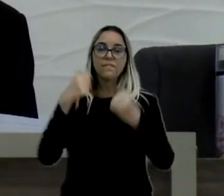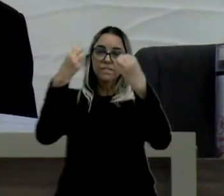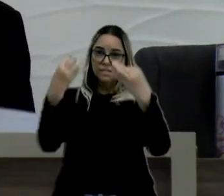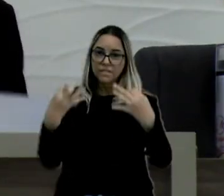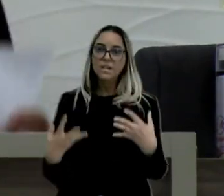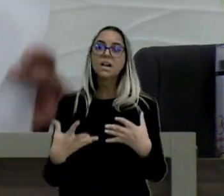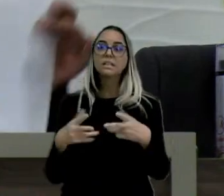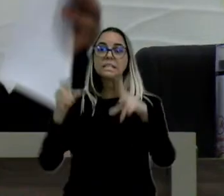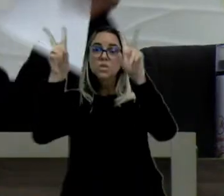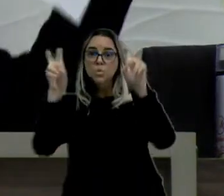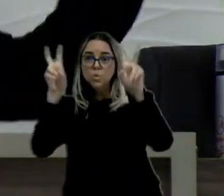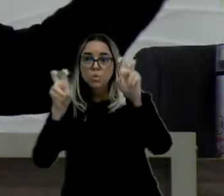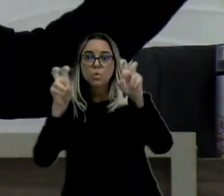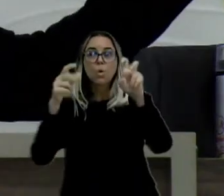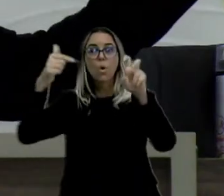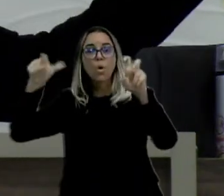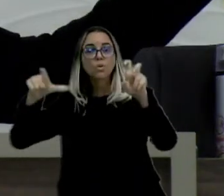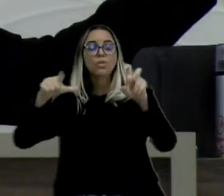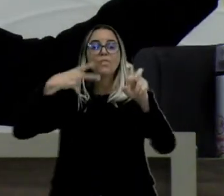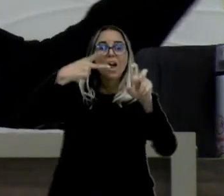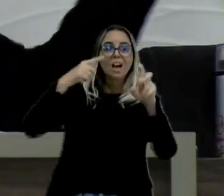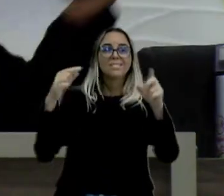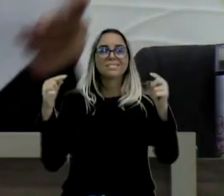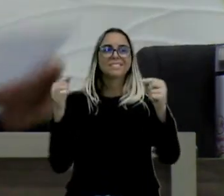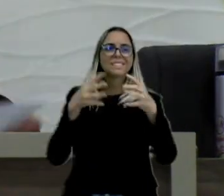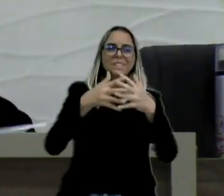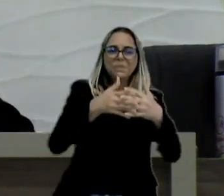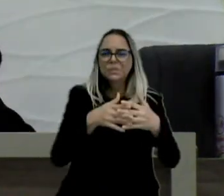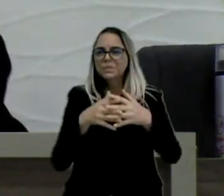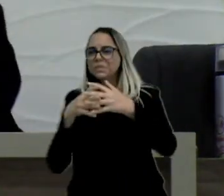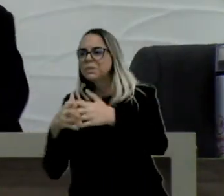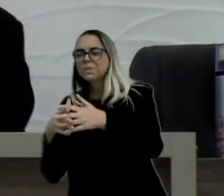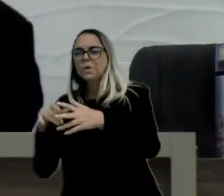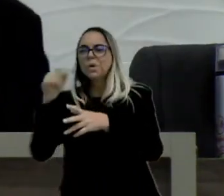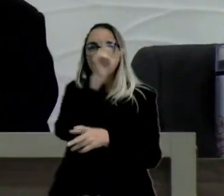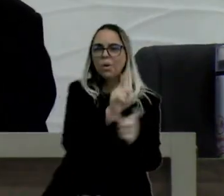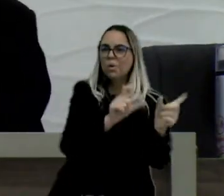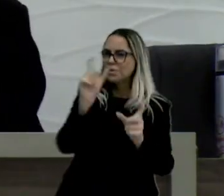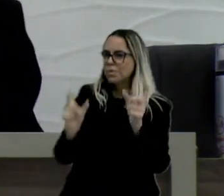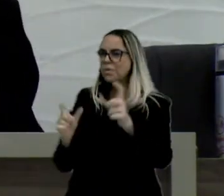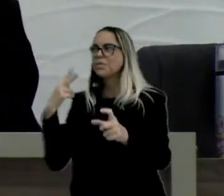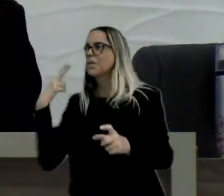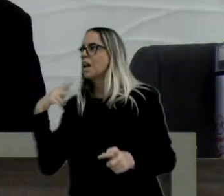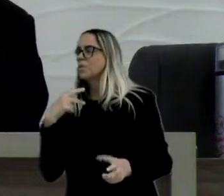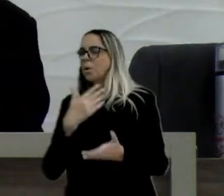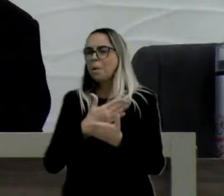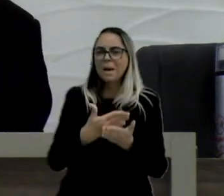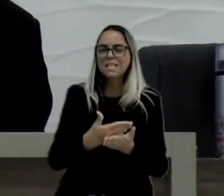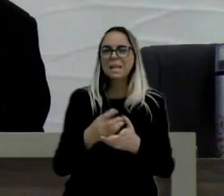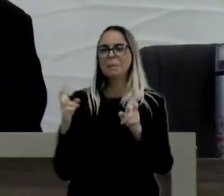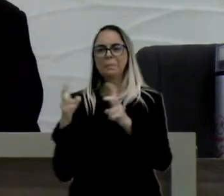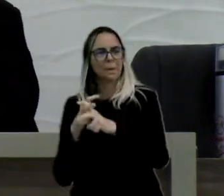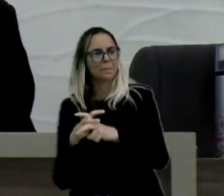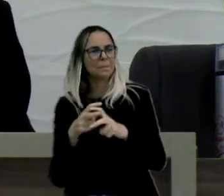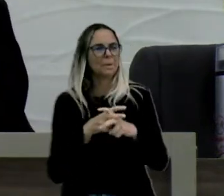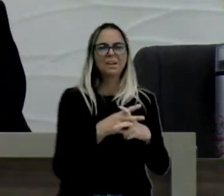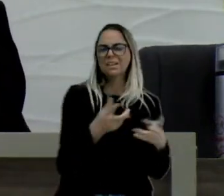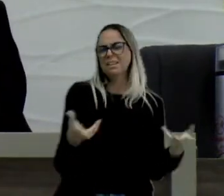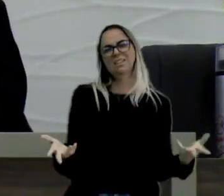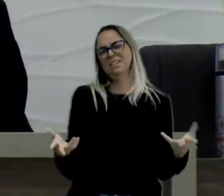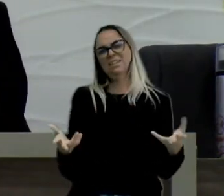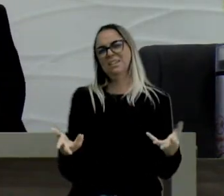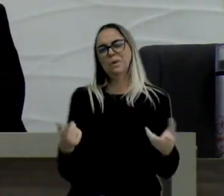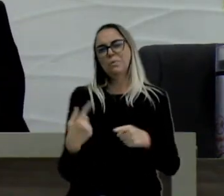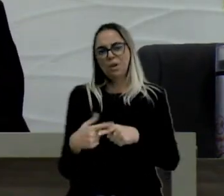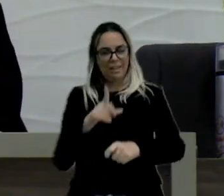outro assunto que o vereador vai lá foge de um assunto aí vai o outro quer fugir a começa uma discussão que já se passou esse tempo já se